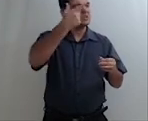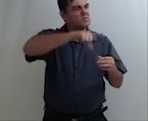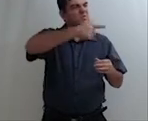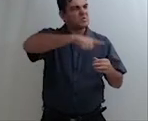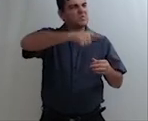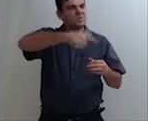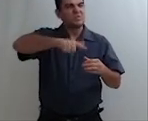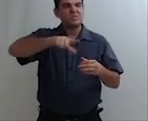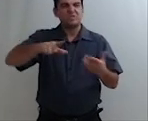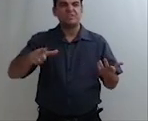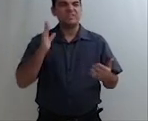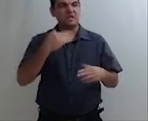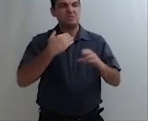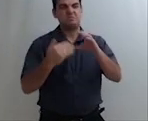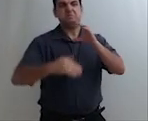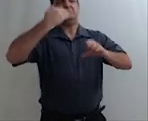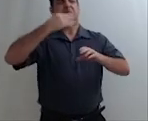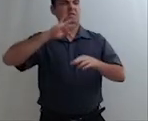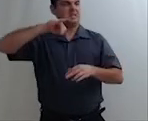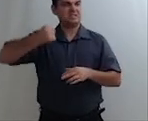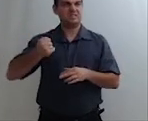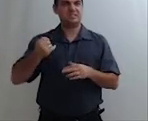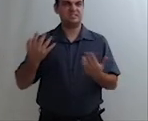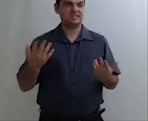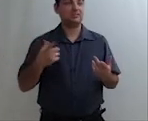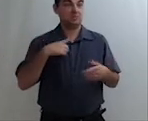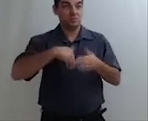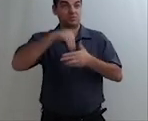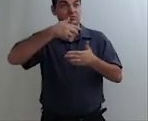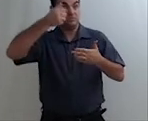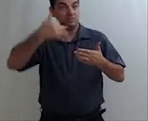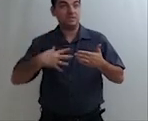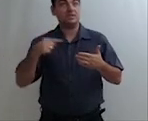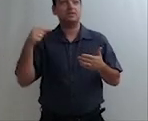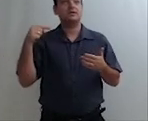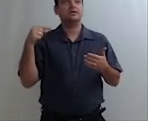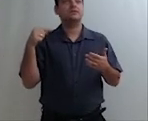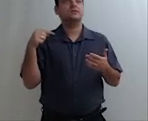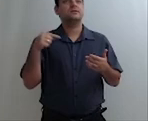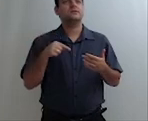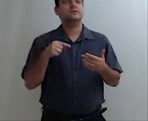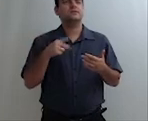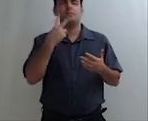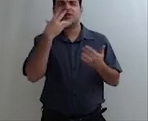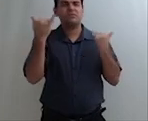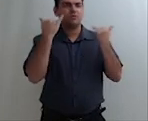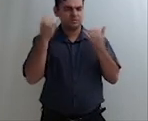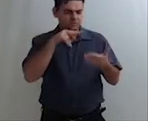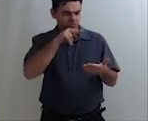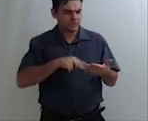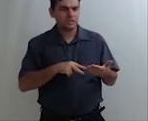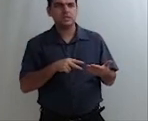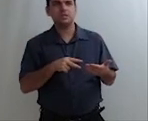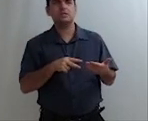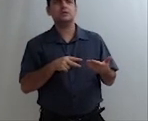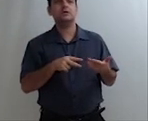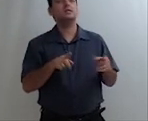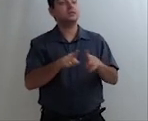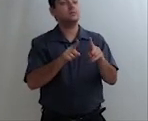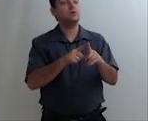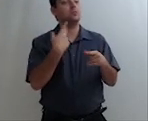eh eu esclareço aqui no voto que consoante informações prestadas pelo tribunal de